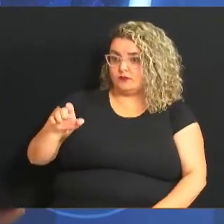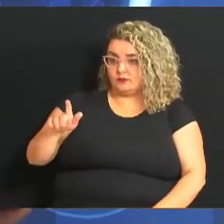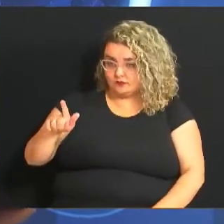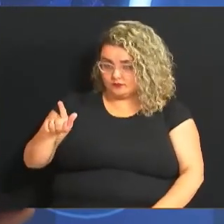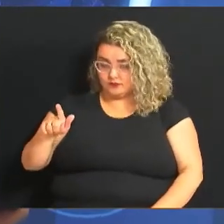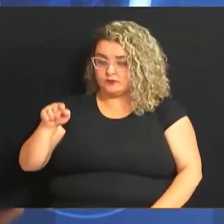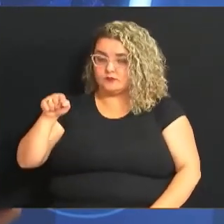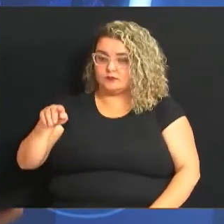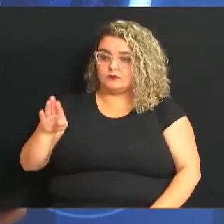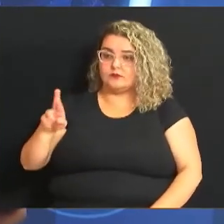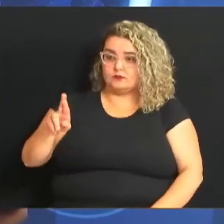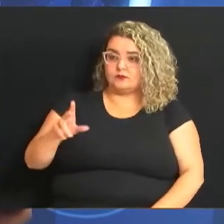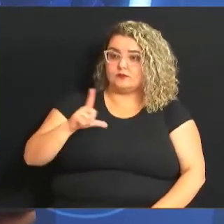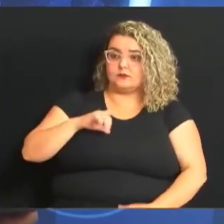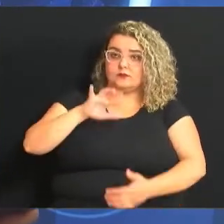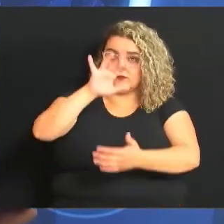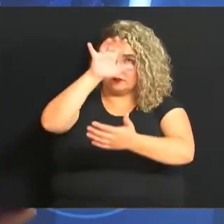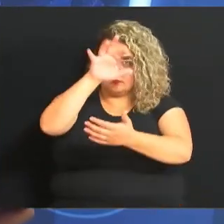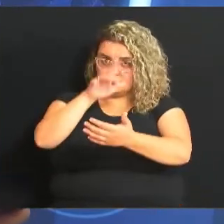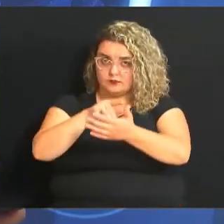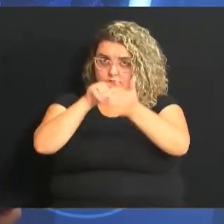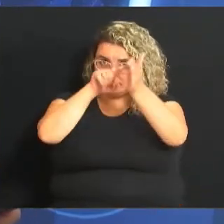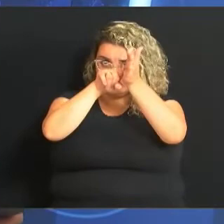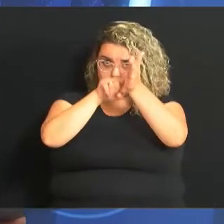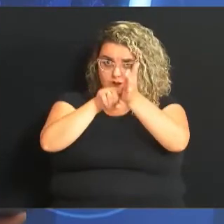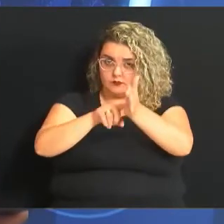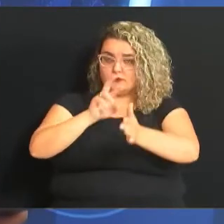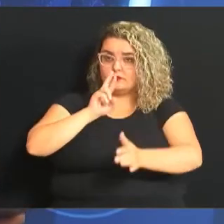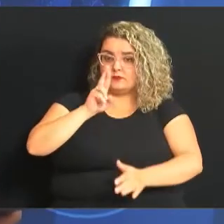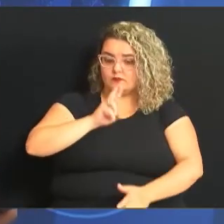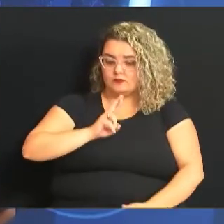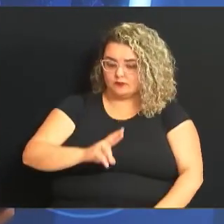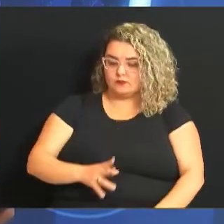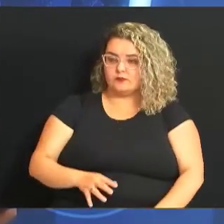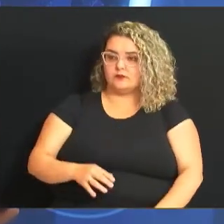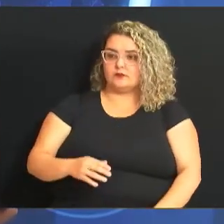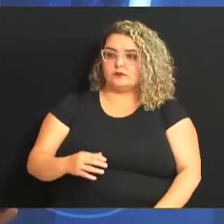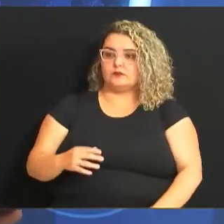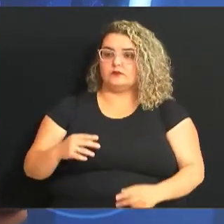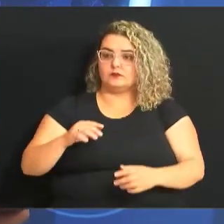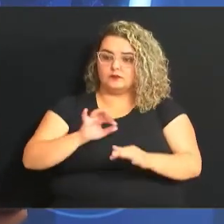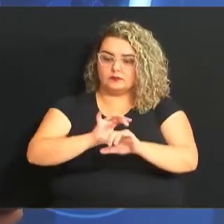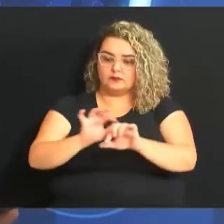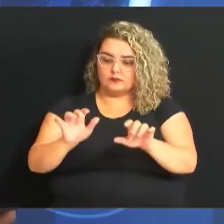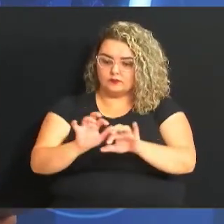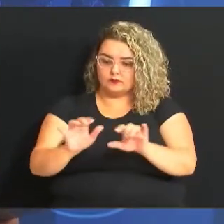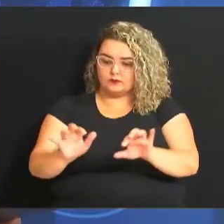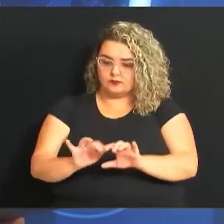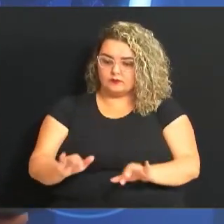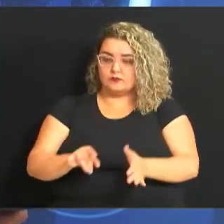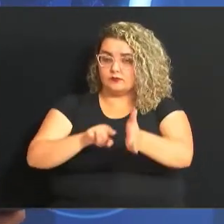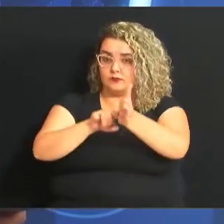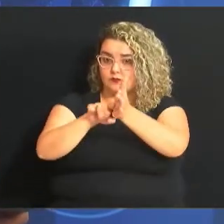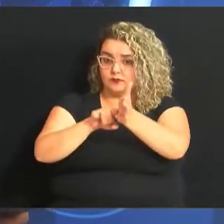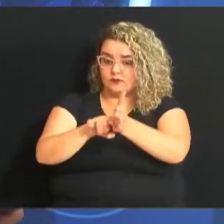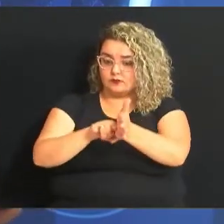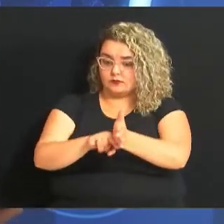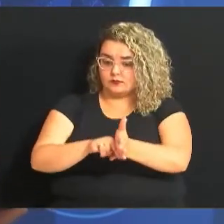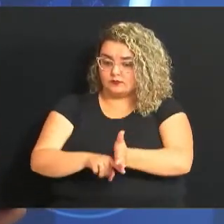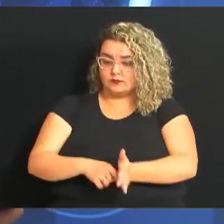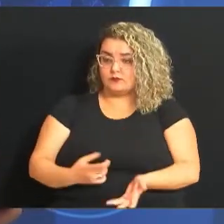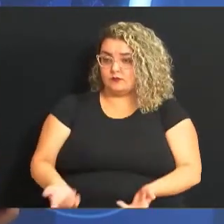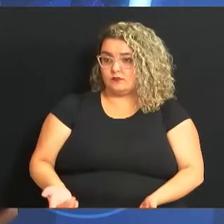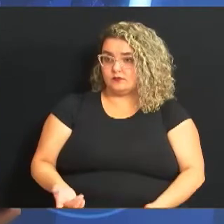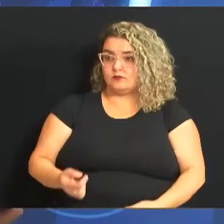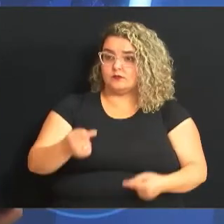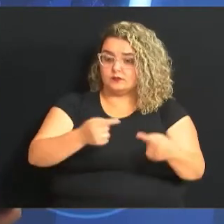Darcy Ribeiro. José Luiz, docente do Senai, nas unidades de Campinas, Sumaré e Valinhos, no curso técnico